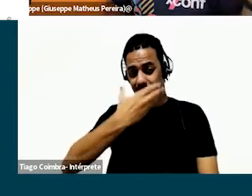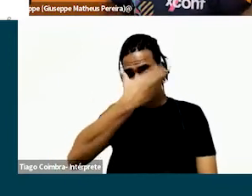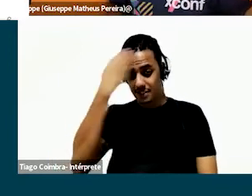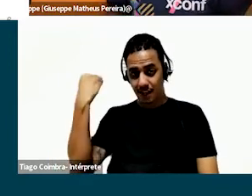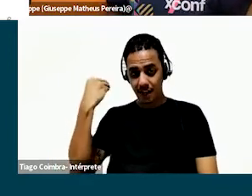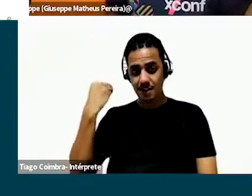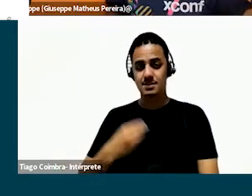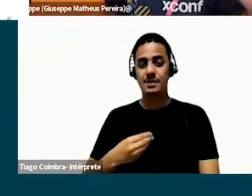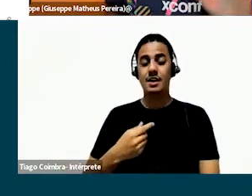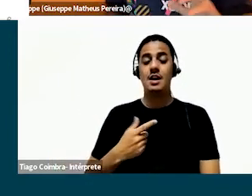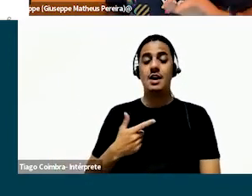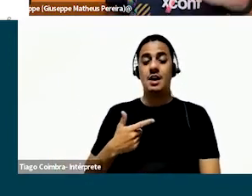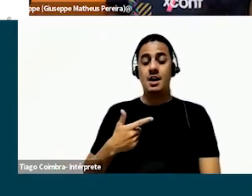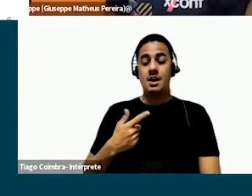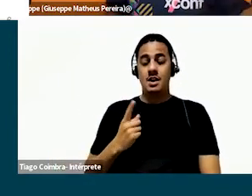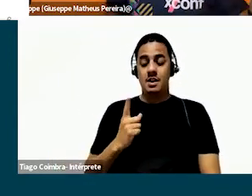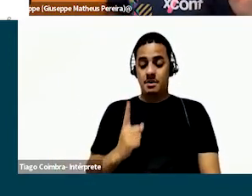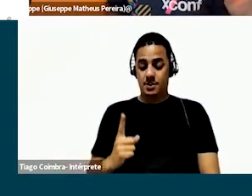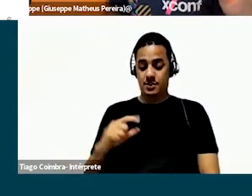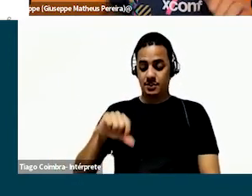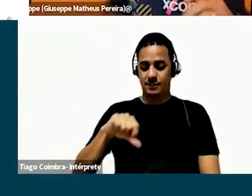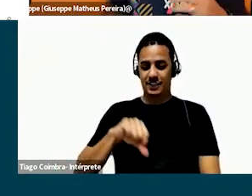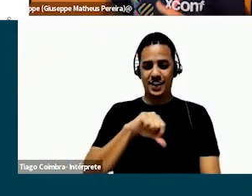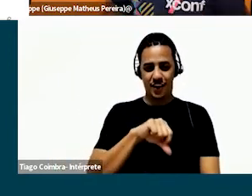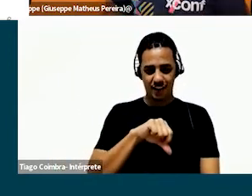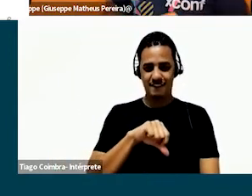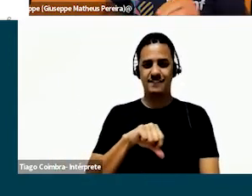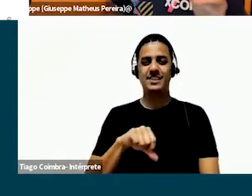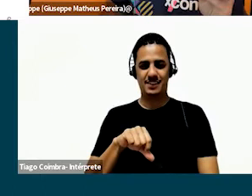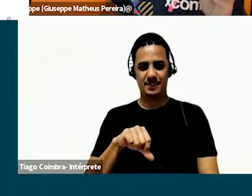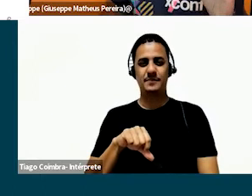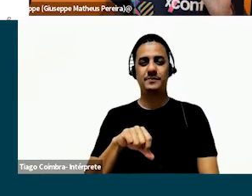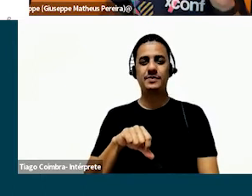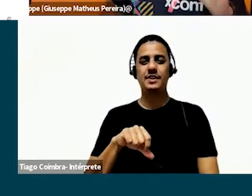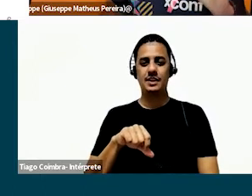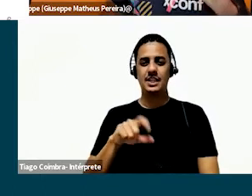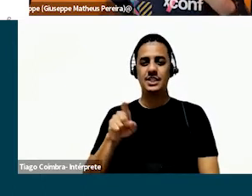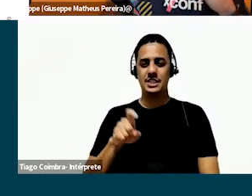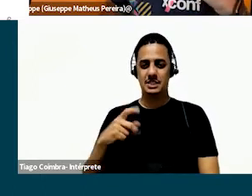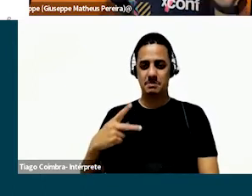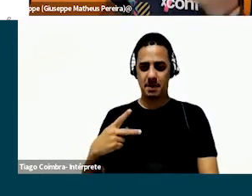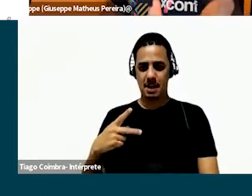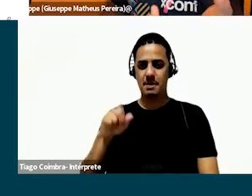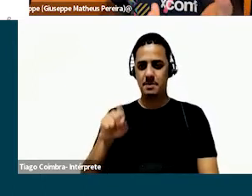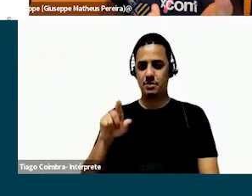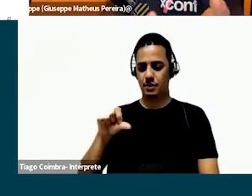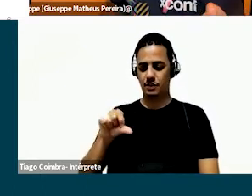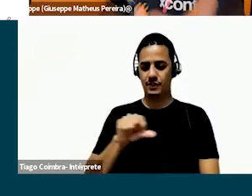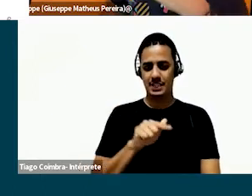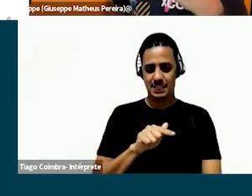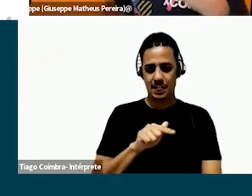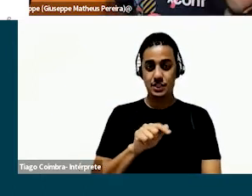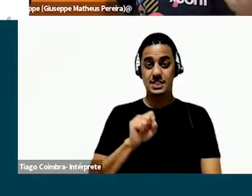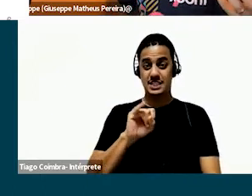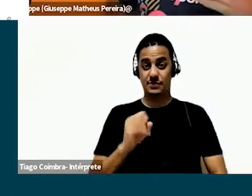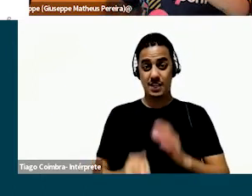nos primórdios, 1999, XP de 97, que toda vez que a gente entrega algo para o mundo,